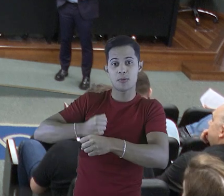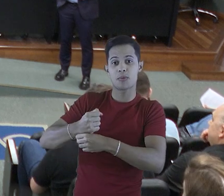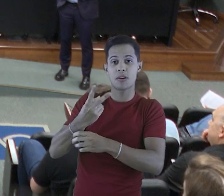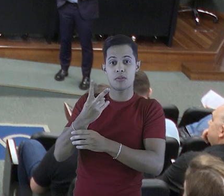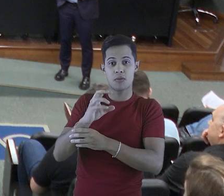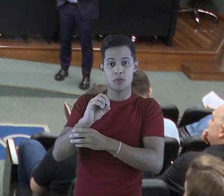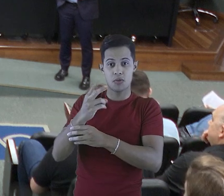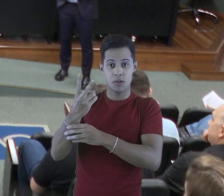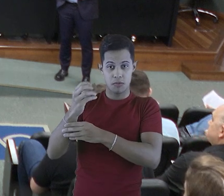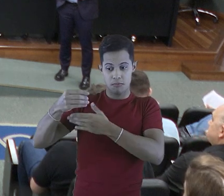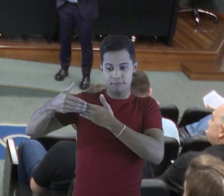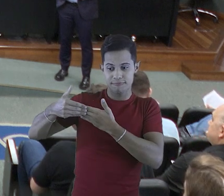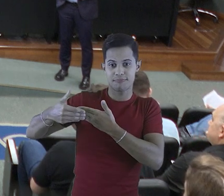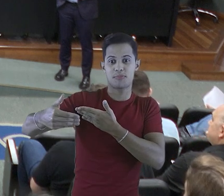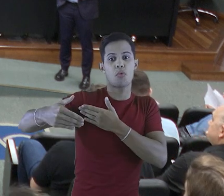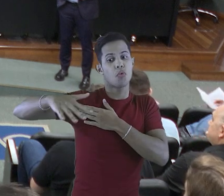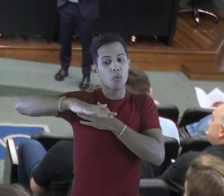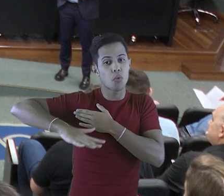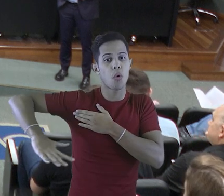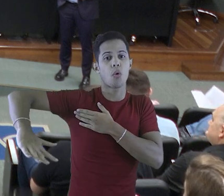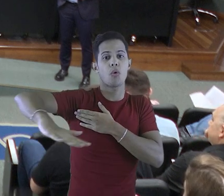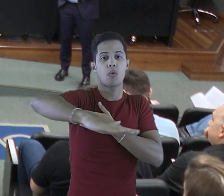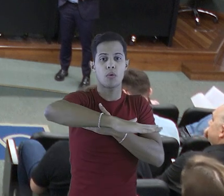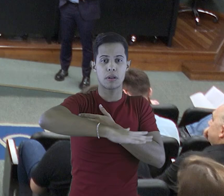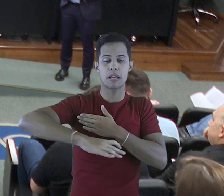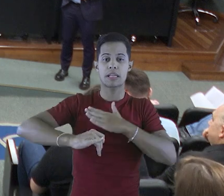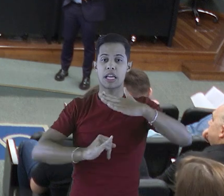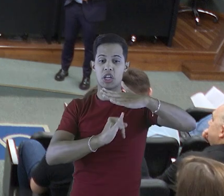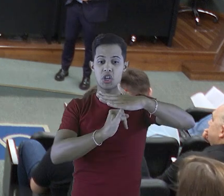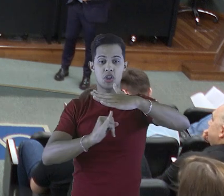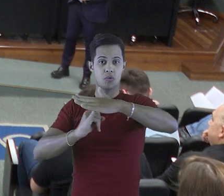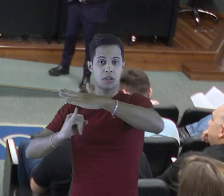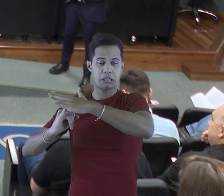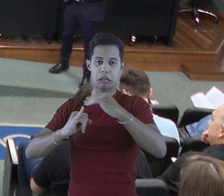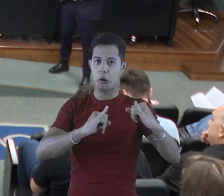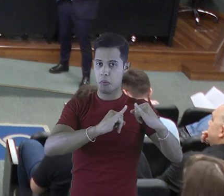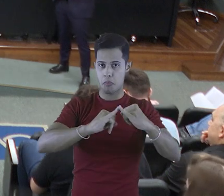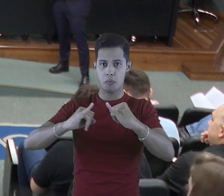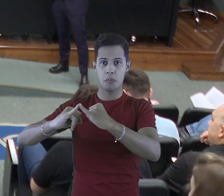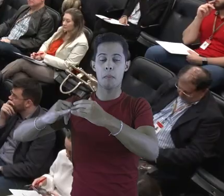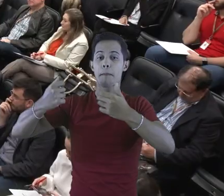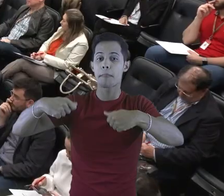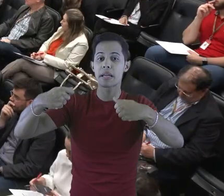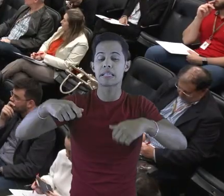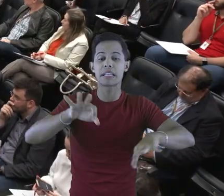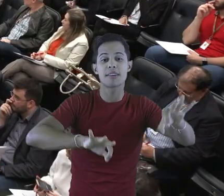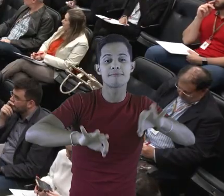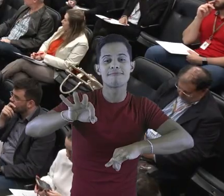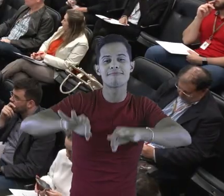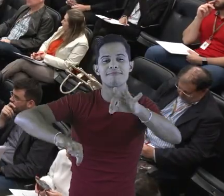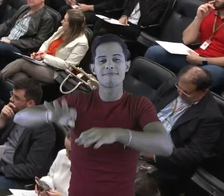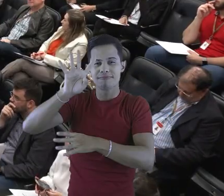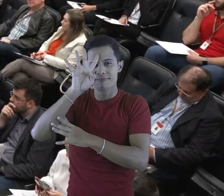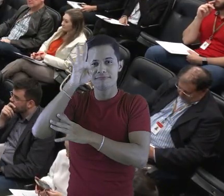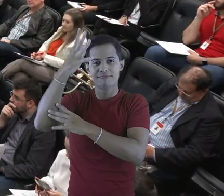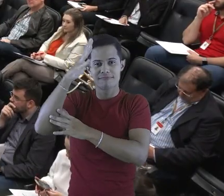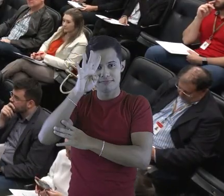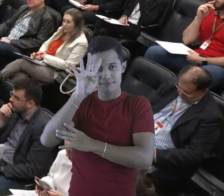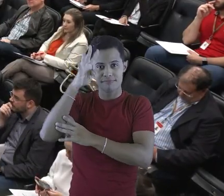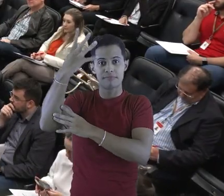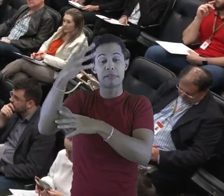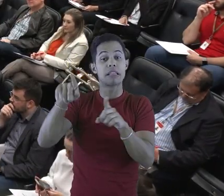que, a partir de então, todas as instituições públicas já devem adequar-se aos seus ditames. Nesse aspecto,